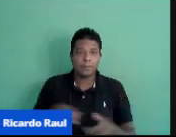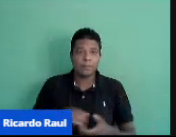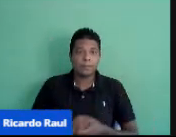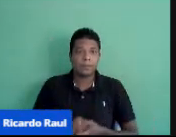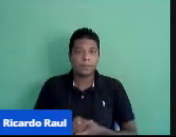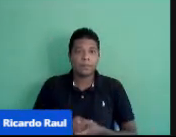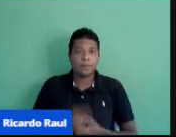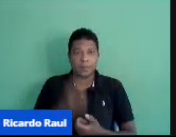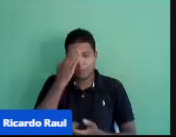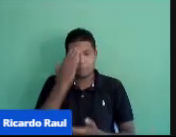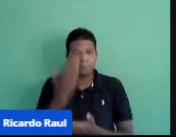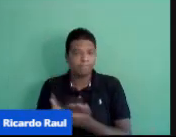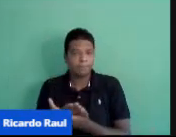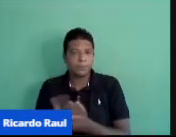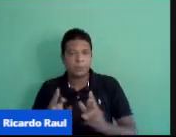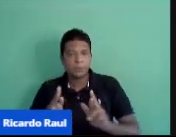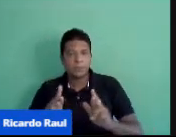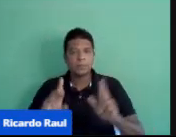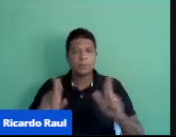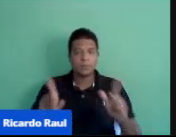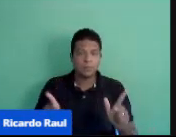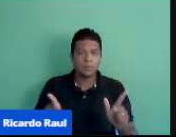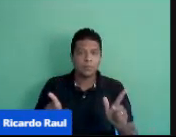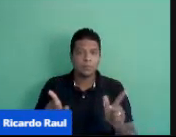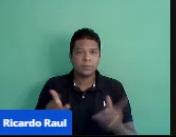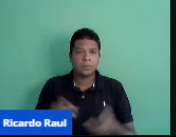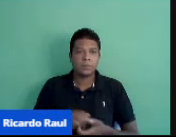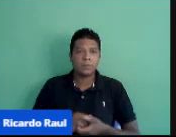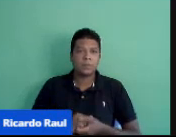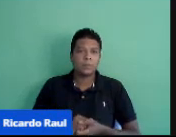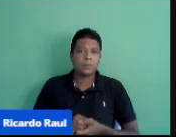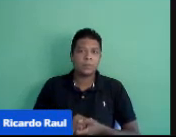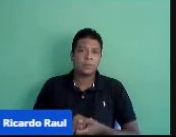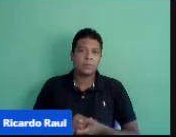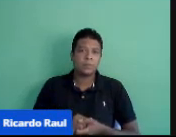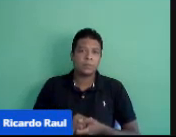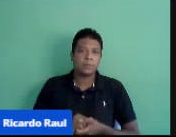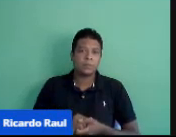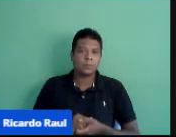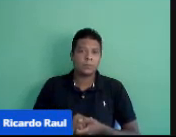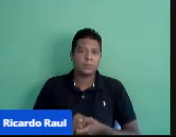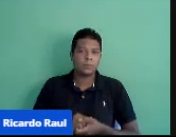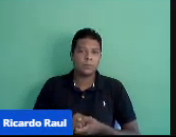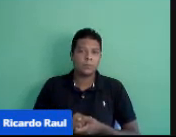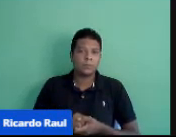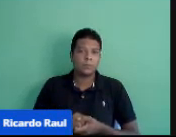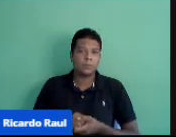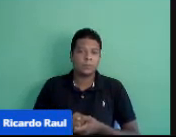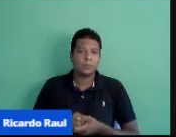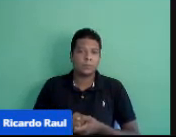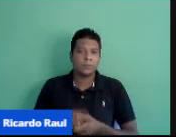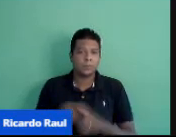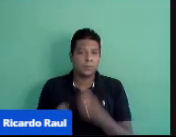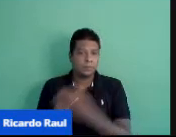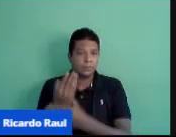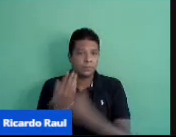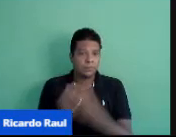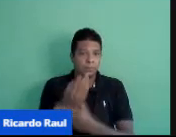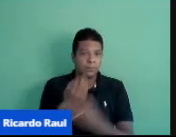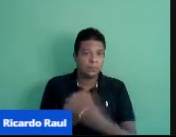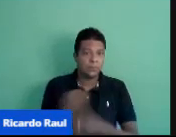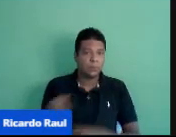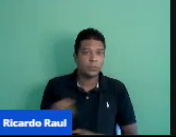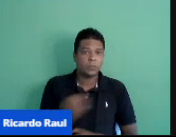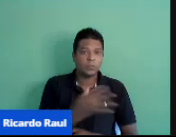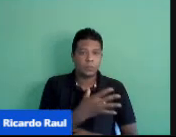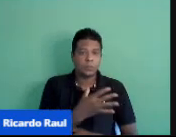que essa diferença, ela faz, né, produzir coisas novas, né? Então, a gente produz com o outro, né?